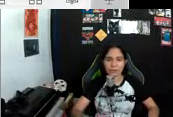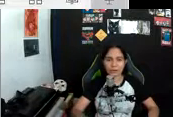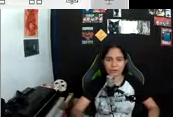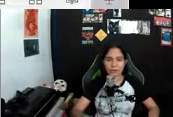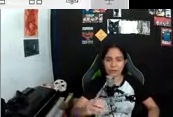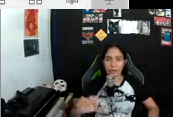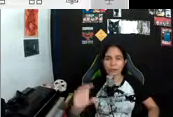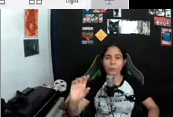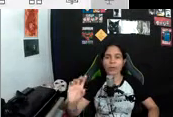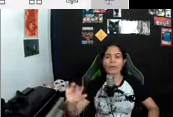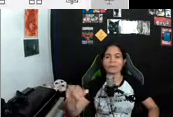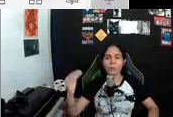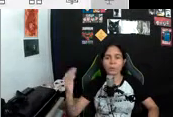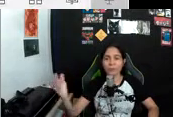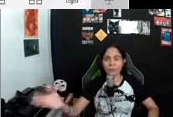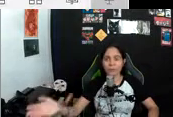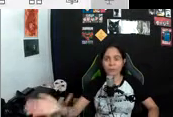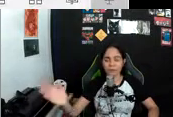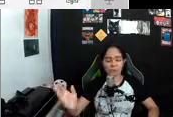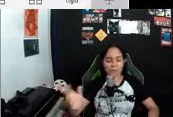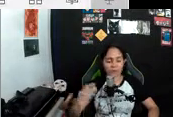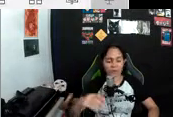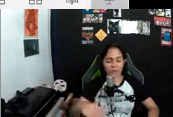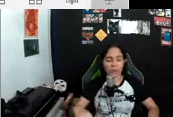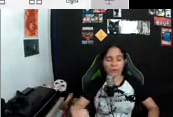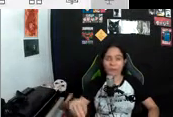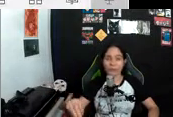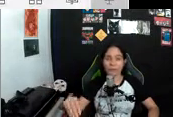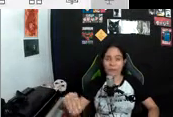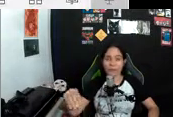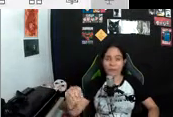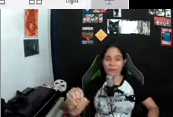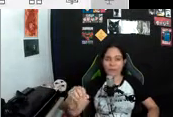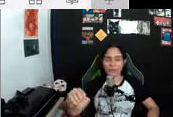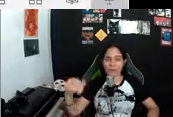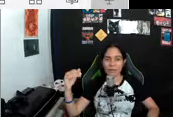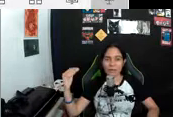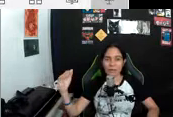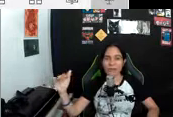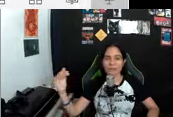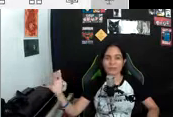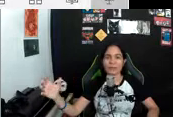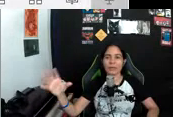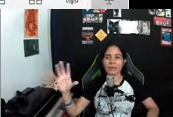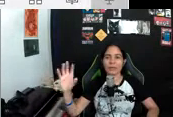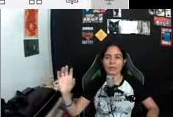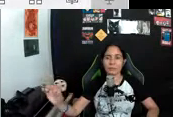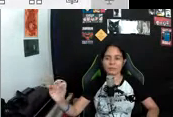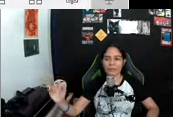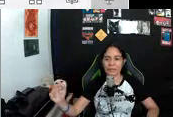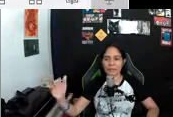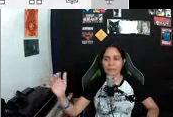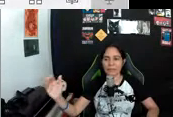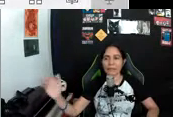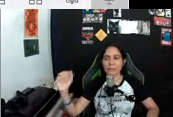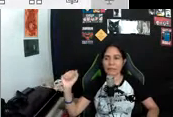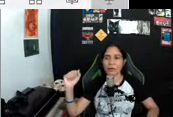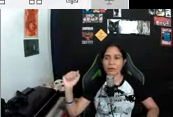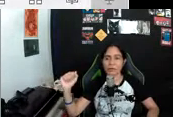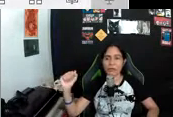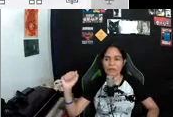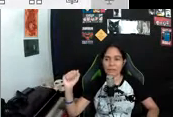vocês sempre estejam vendo quais as modificações que ocorreram nas últimas atualizações. Mas, basicamente, eles vão trazer,